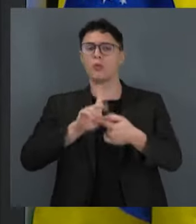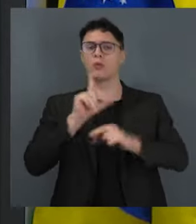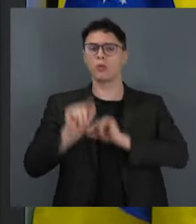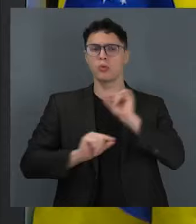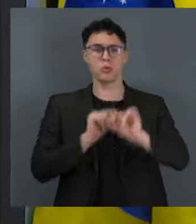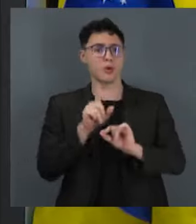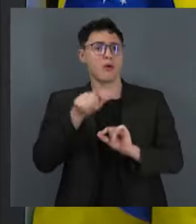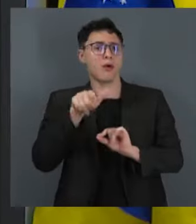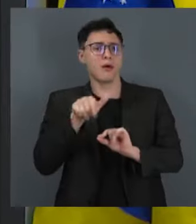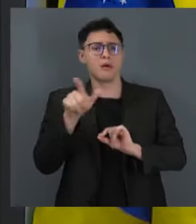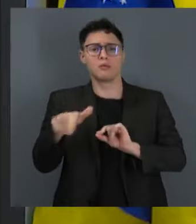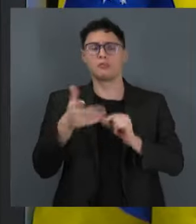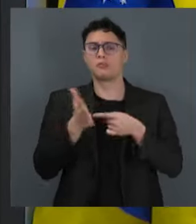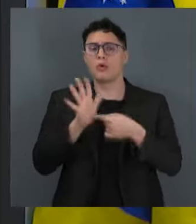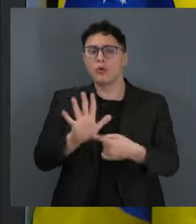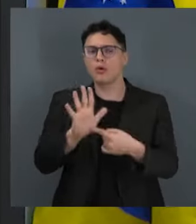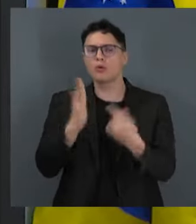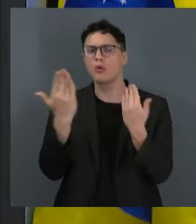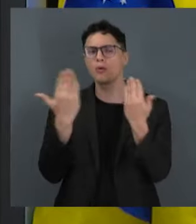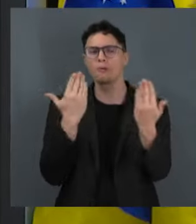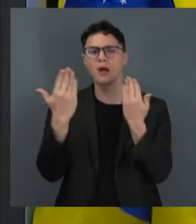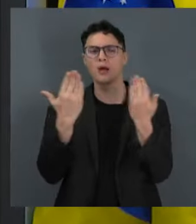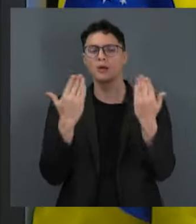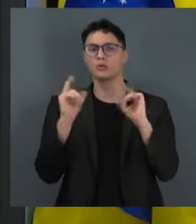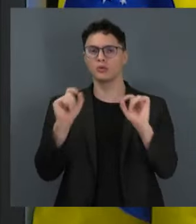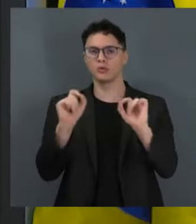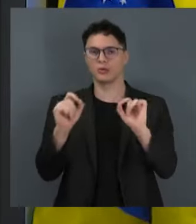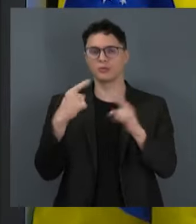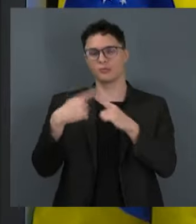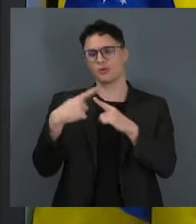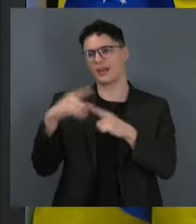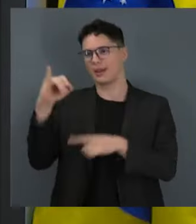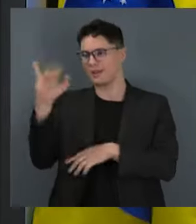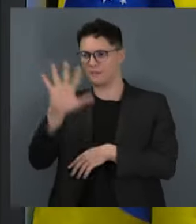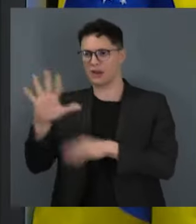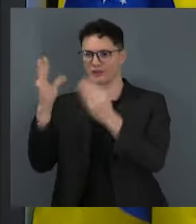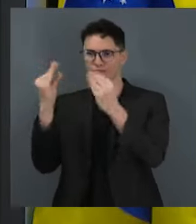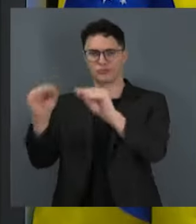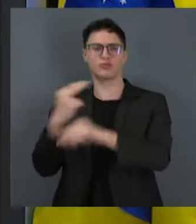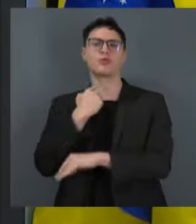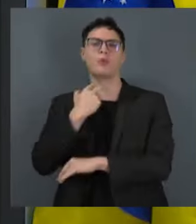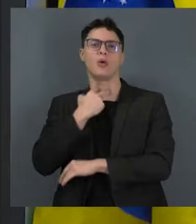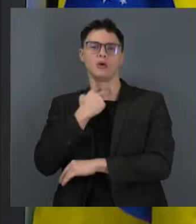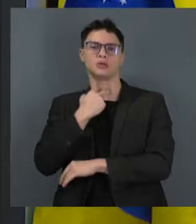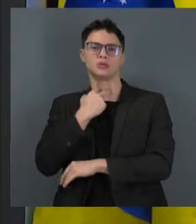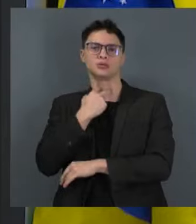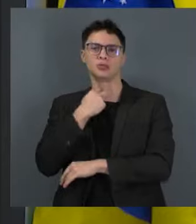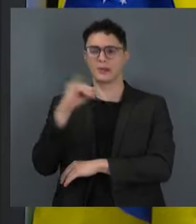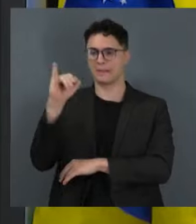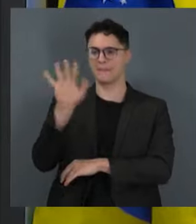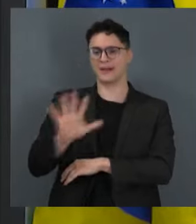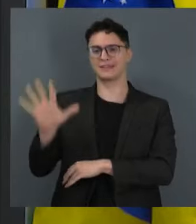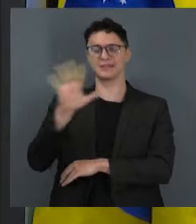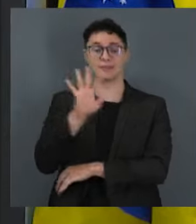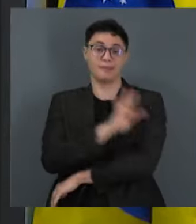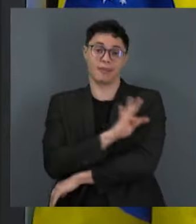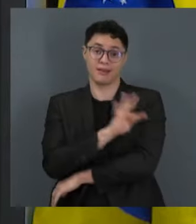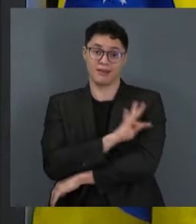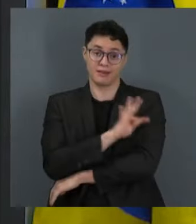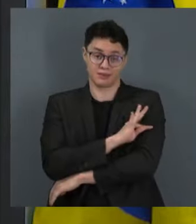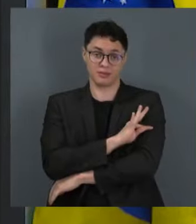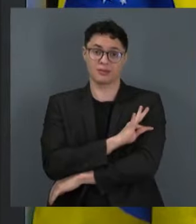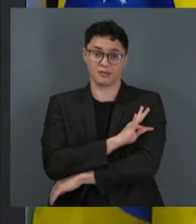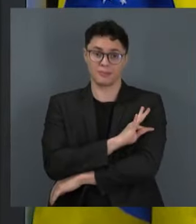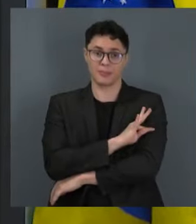que é dando voz já que as imagens não podem passar imagens técnicas diga de